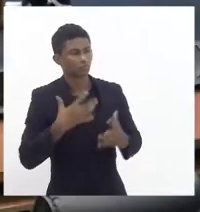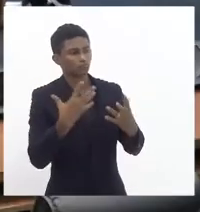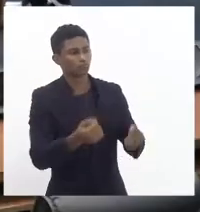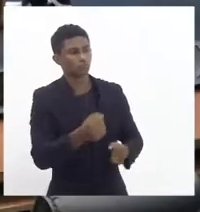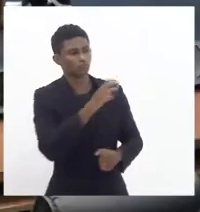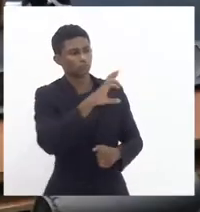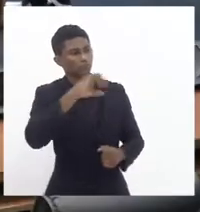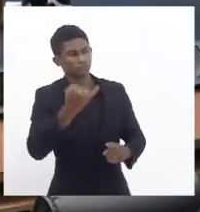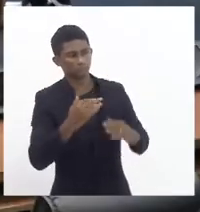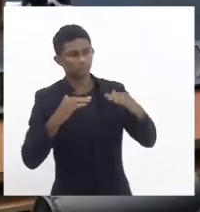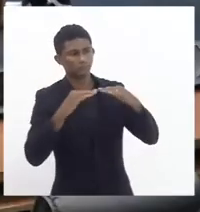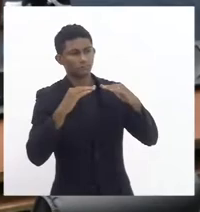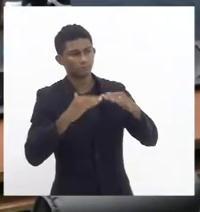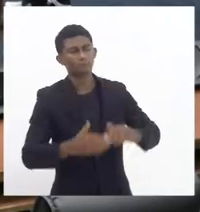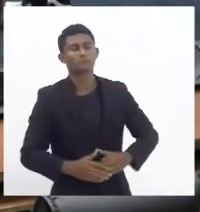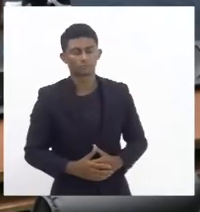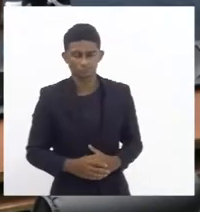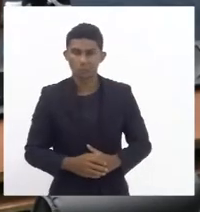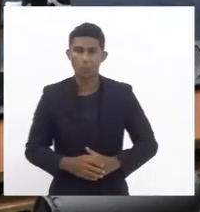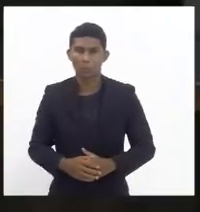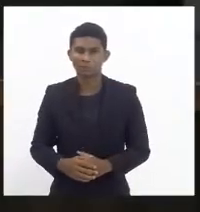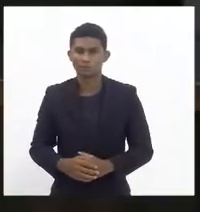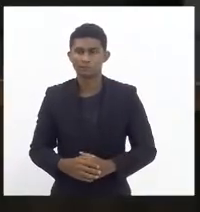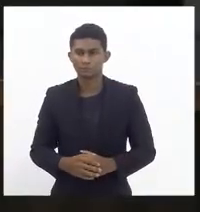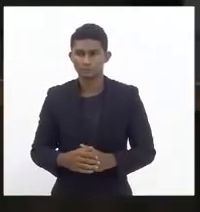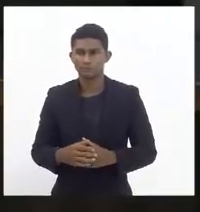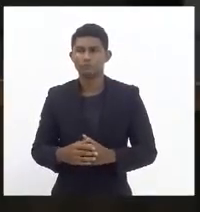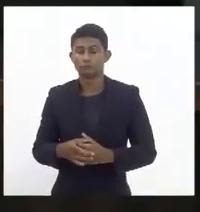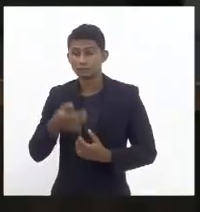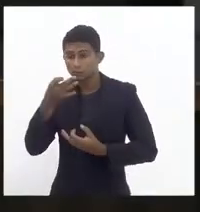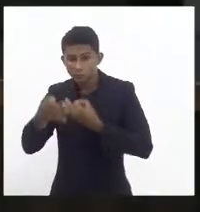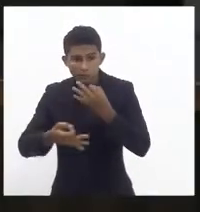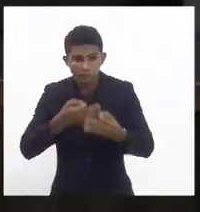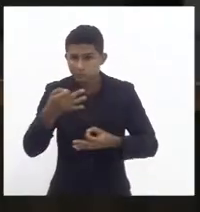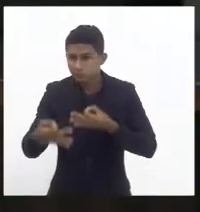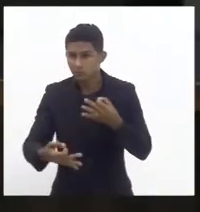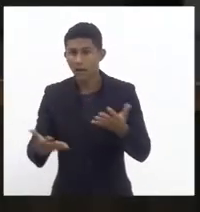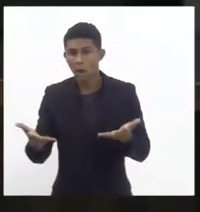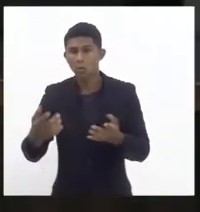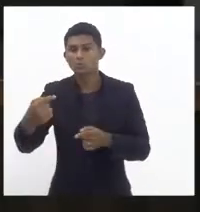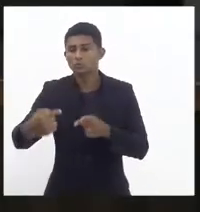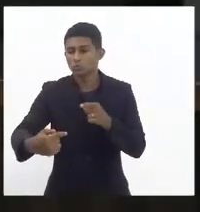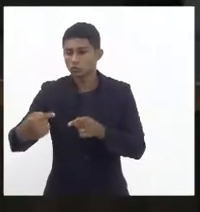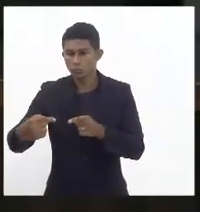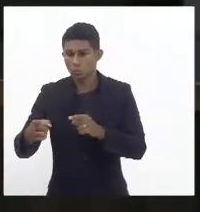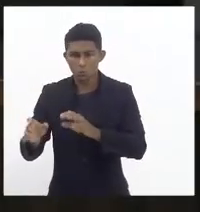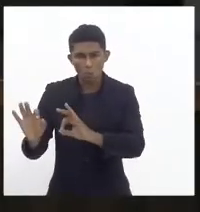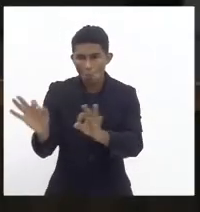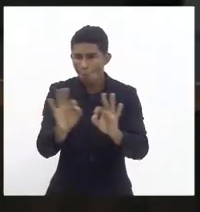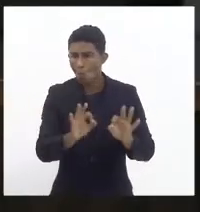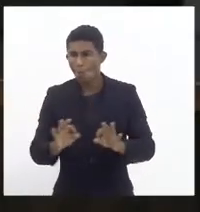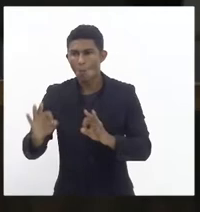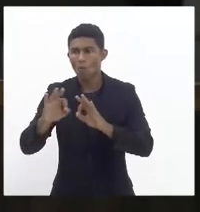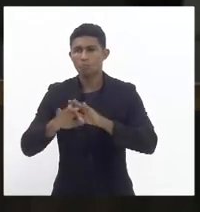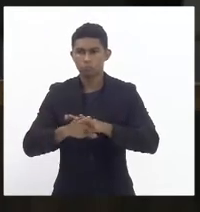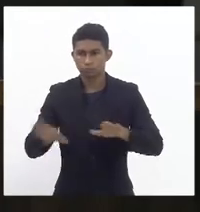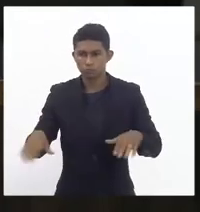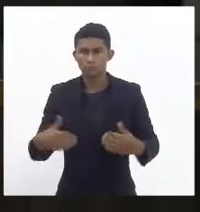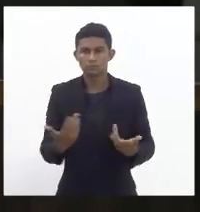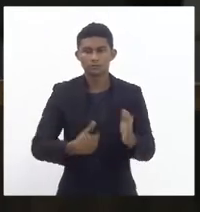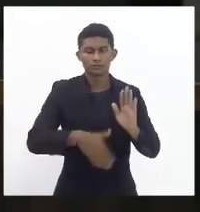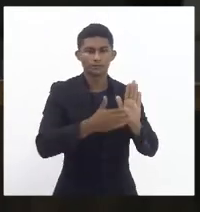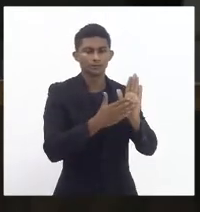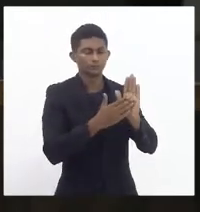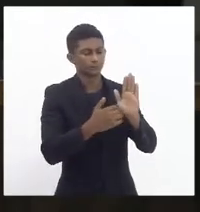Ah tá bom da vida pareceres emitidos em discussão na Avenida querer discutir encerrada a discussão A